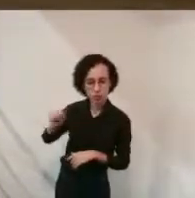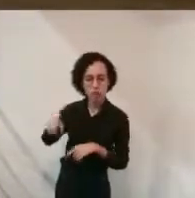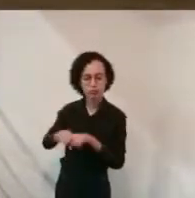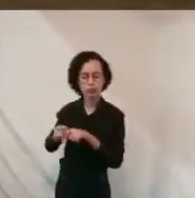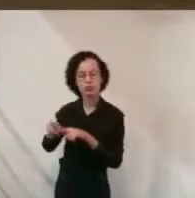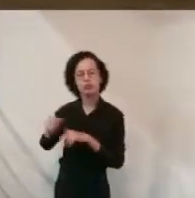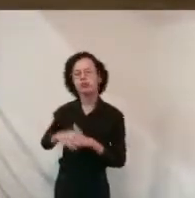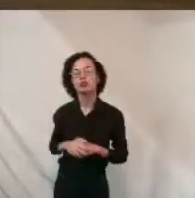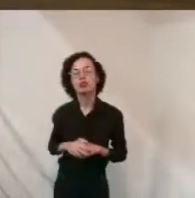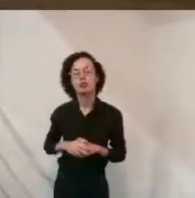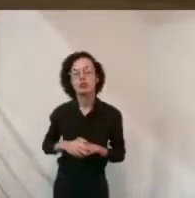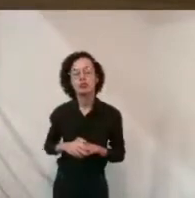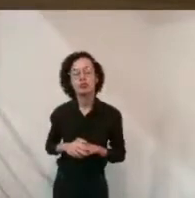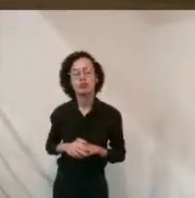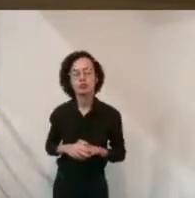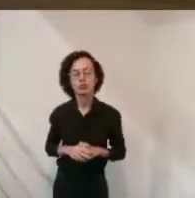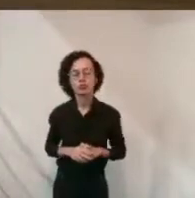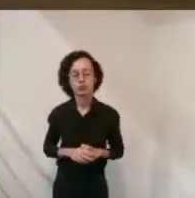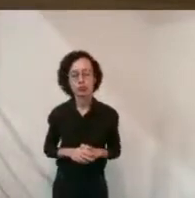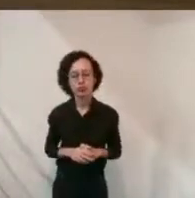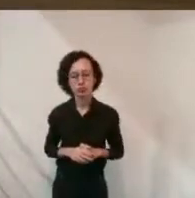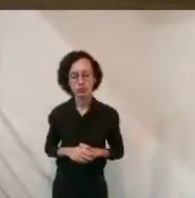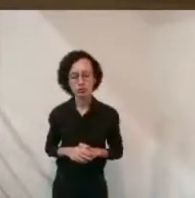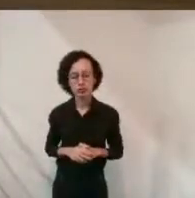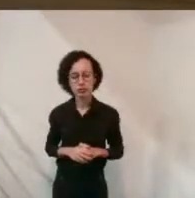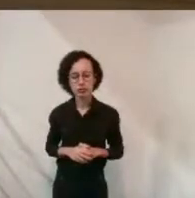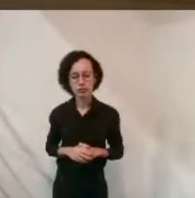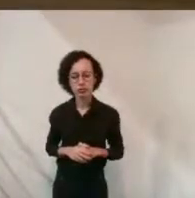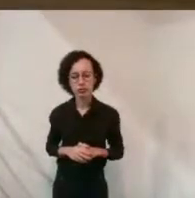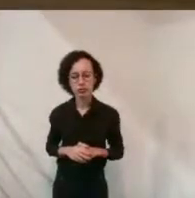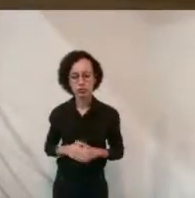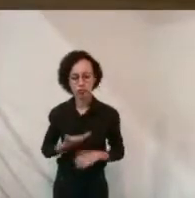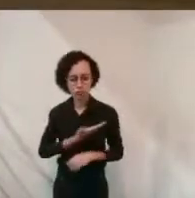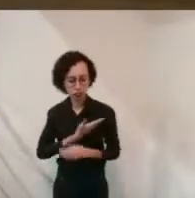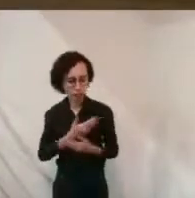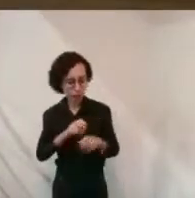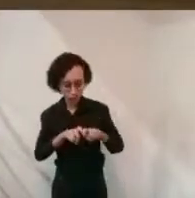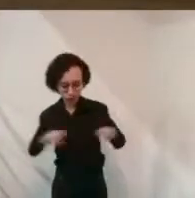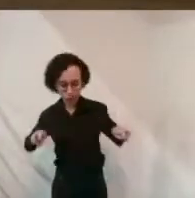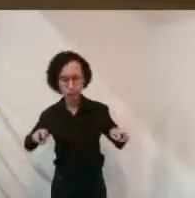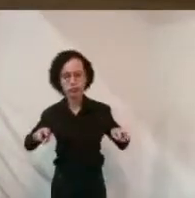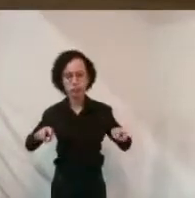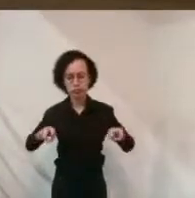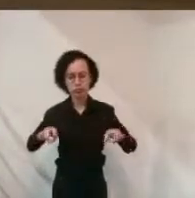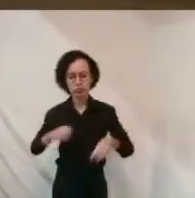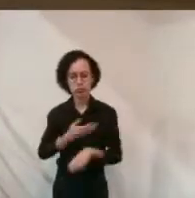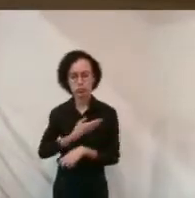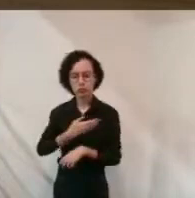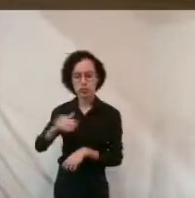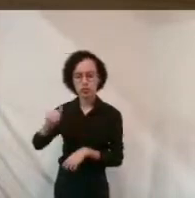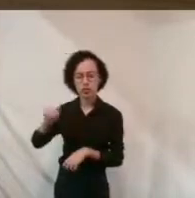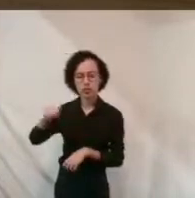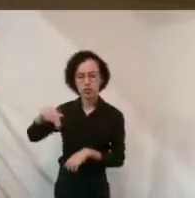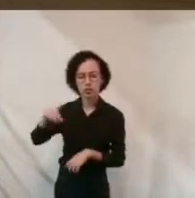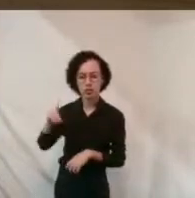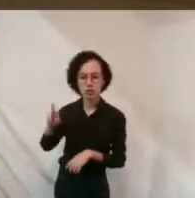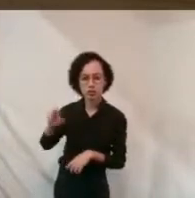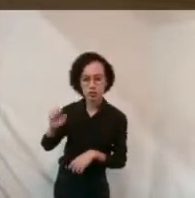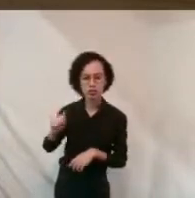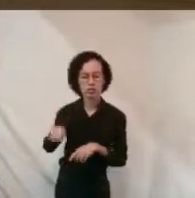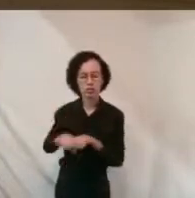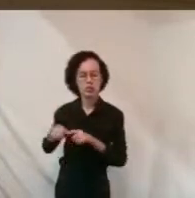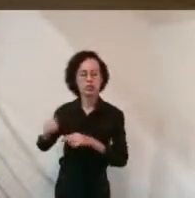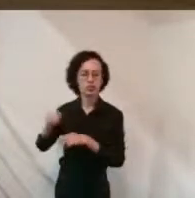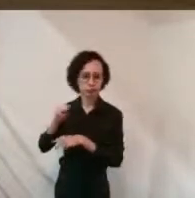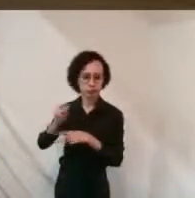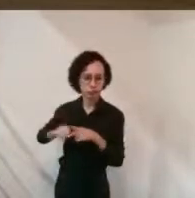Ministério Público do Distrito Federal e Territórios, aos meus colegas de mesa, a minha colega Andréa Godinha, aqui do Ministério Público do Trabalho